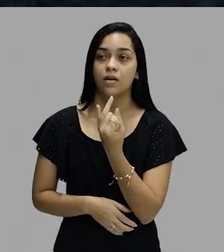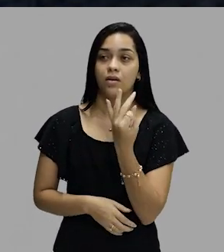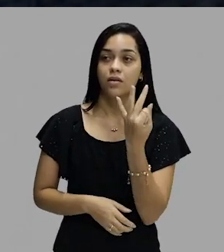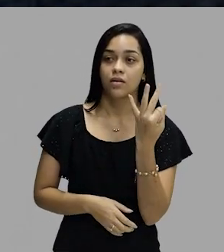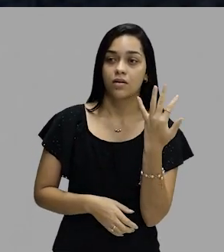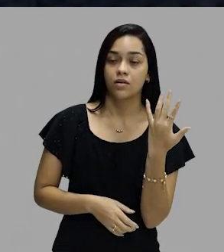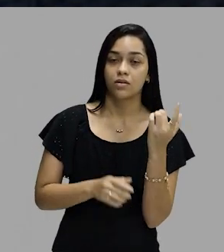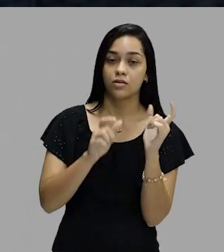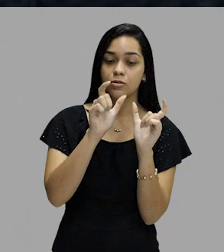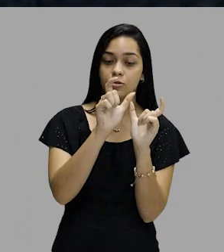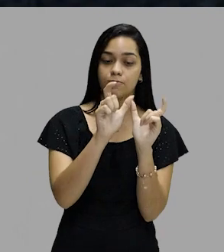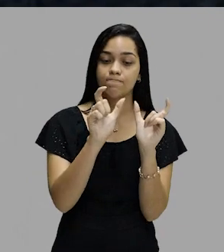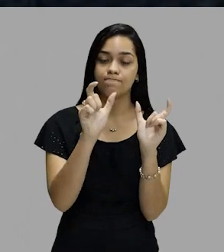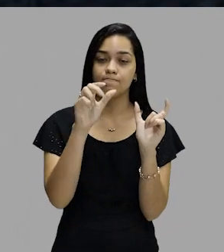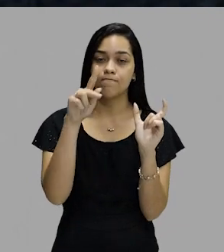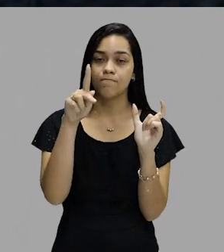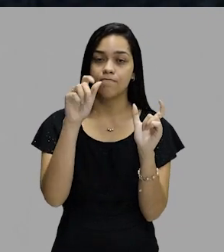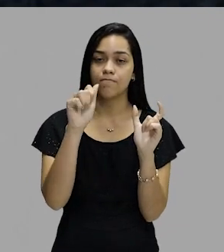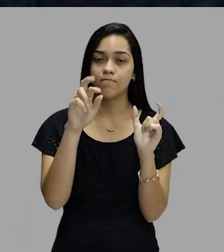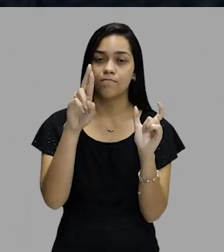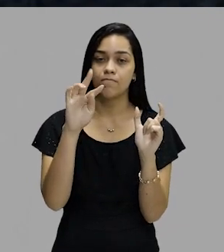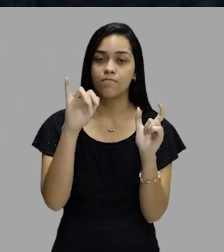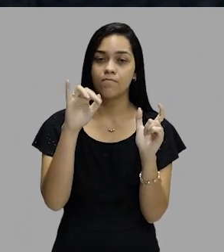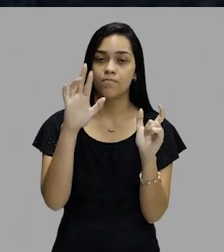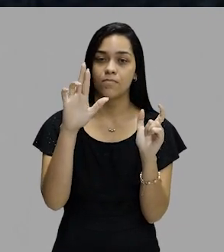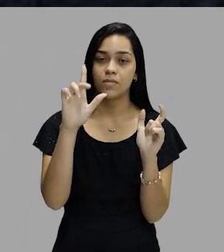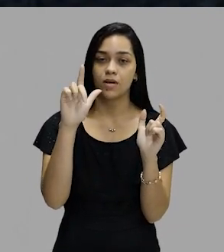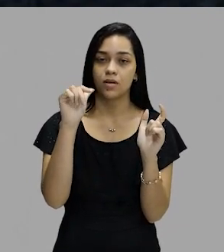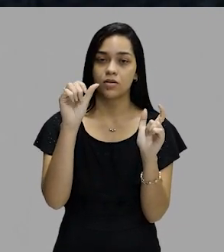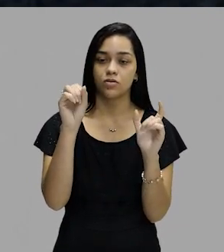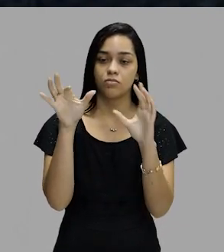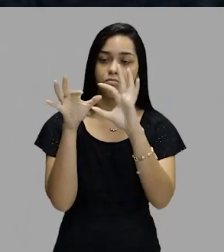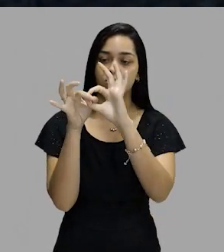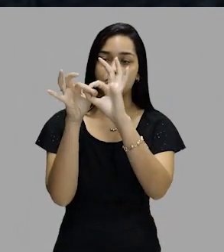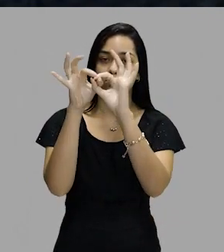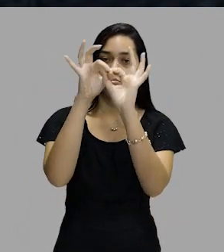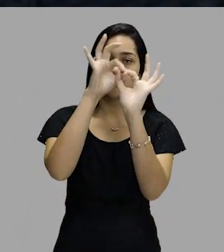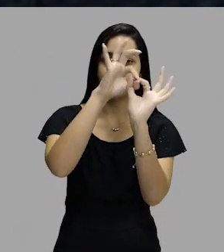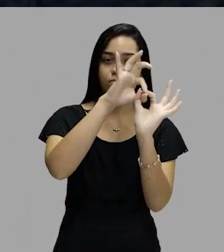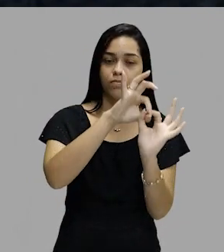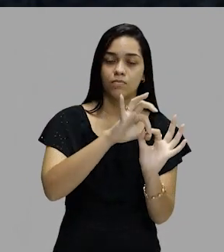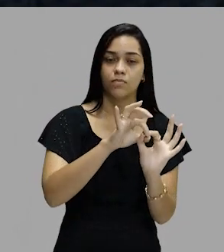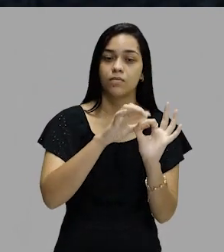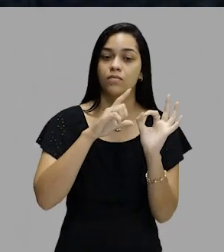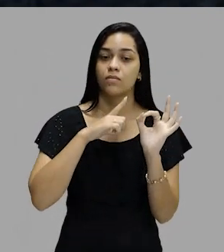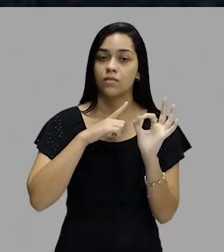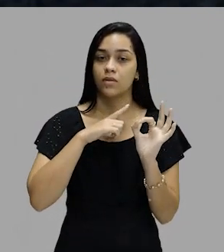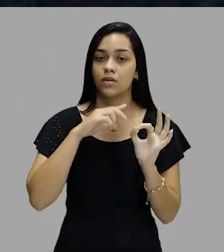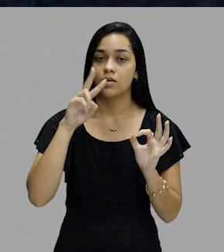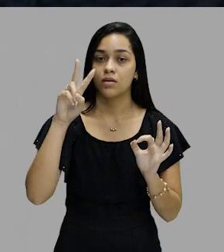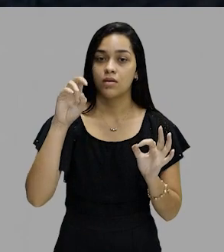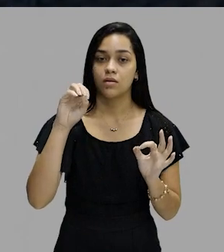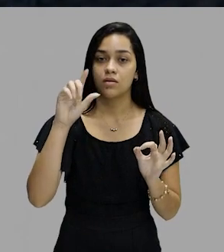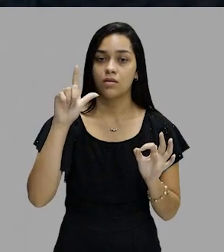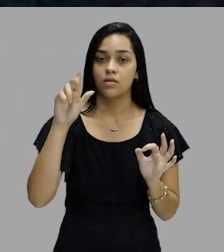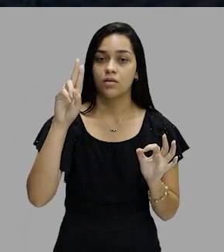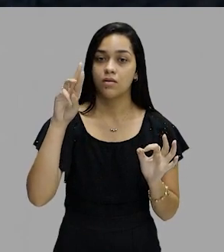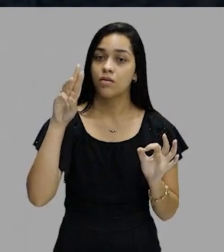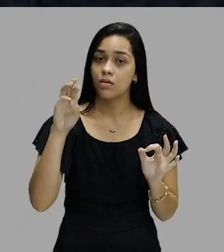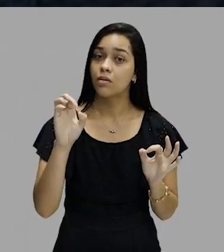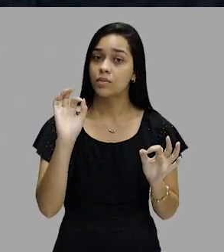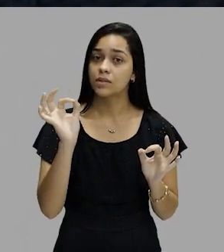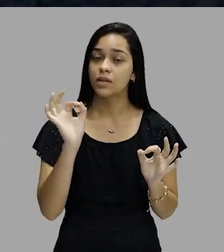de partículas, certo? De moléculas que vai aparecer para um determinado volume,